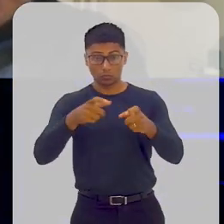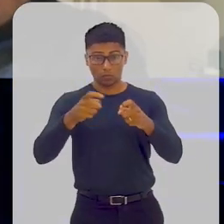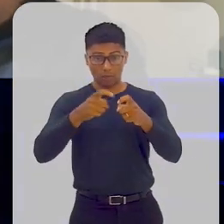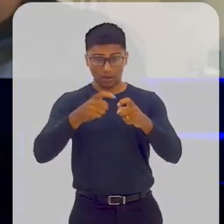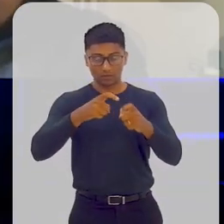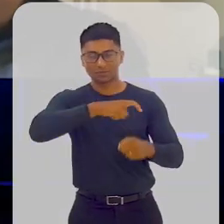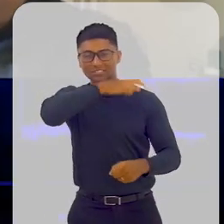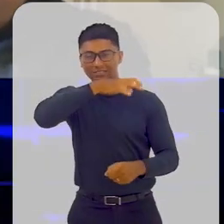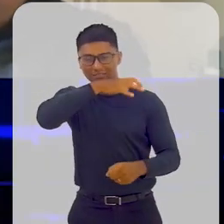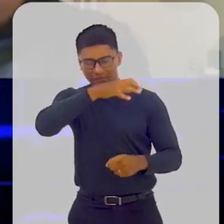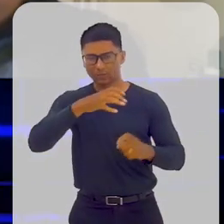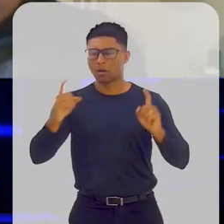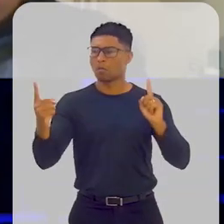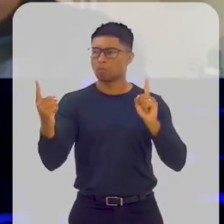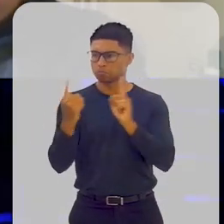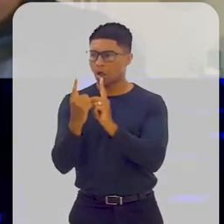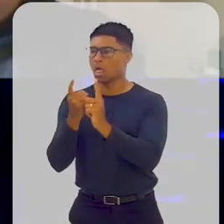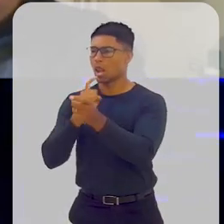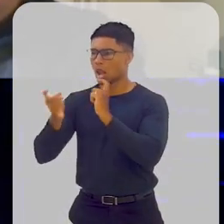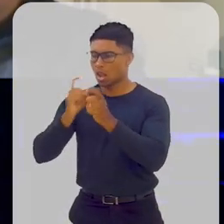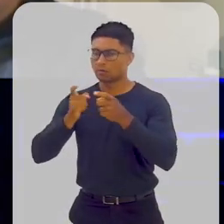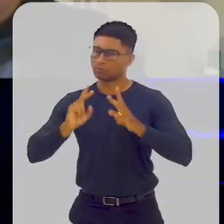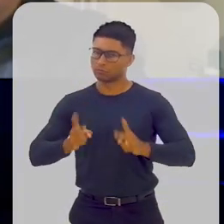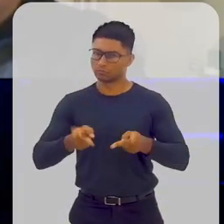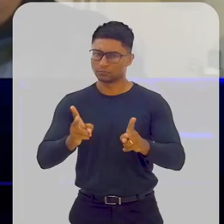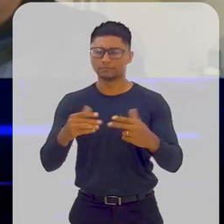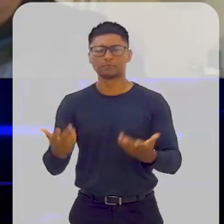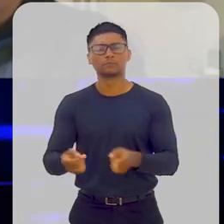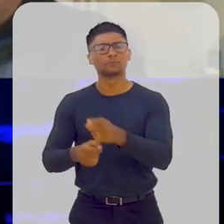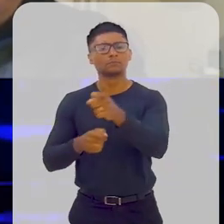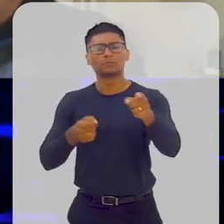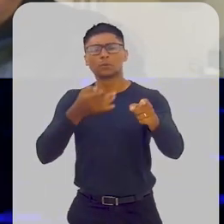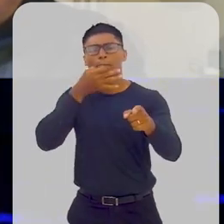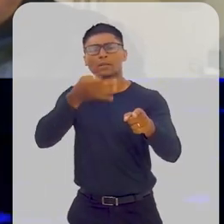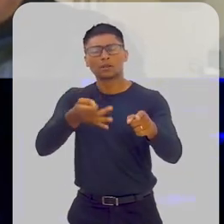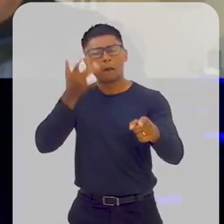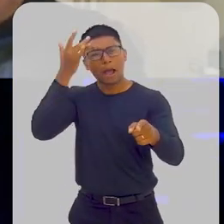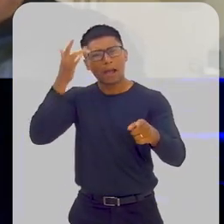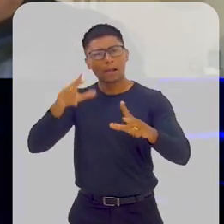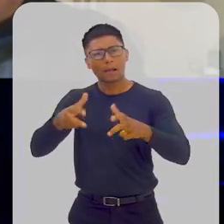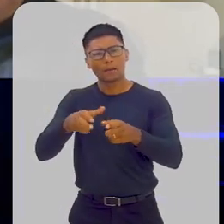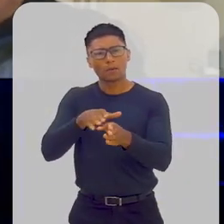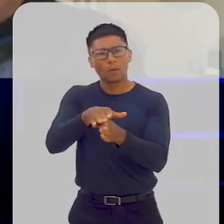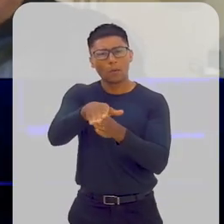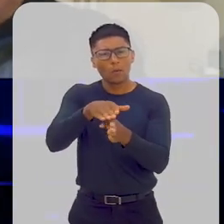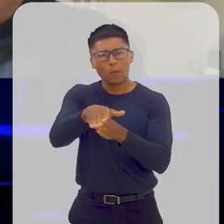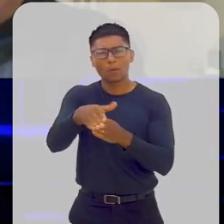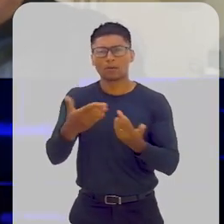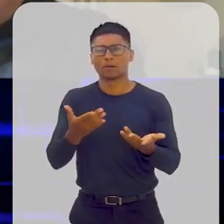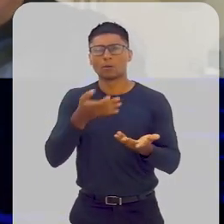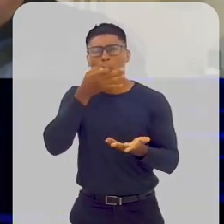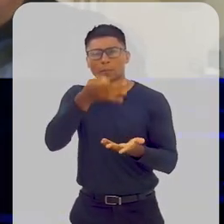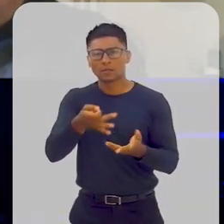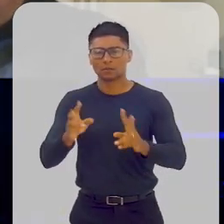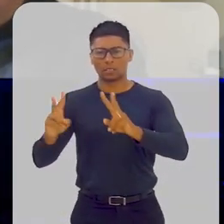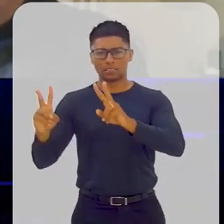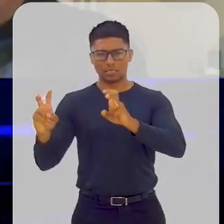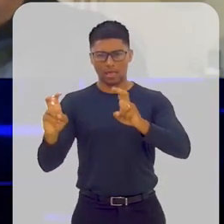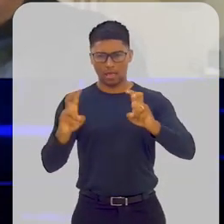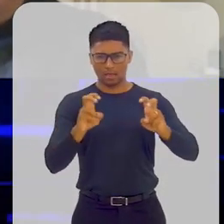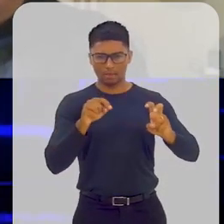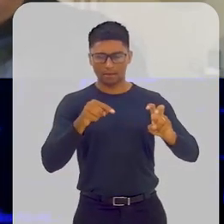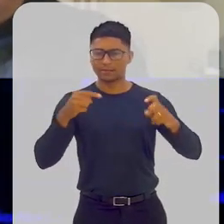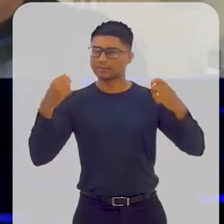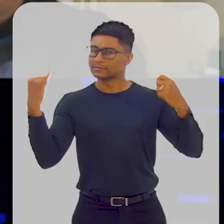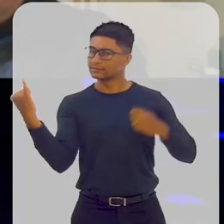nesse debate. Pensando nesse desenvolvimento, o que, na opinião do Conselho, que o senhor pode trazer aqui para a gente, são os temas que não